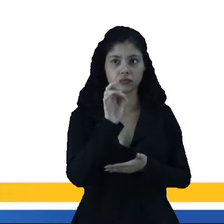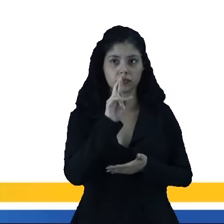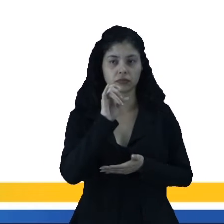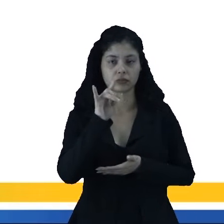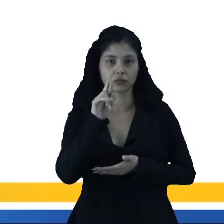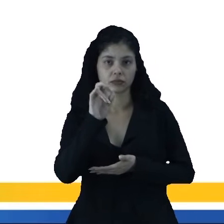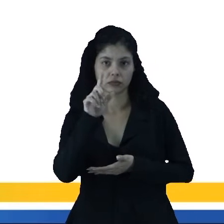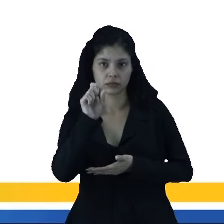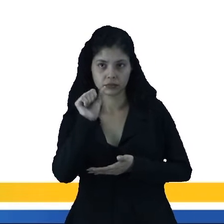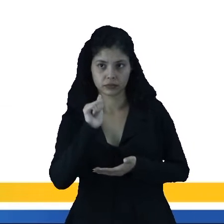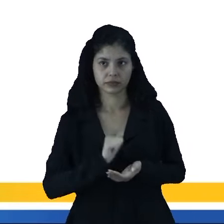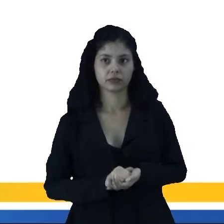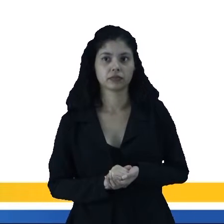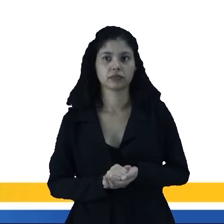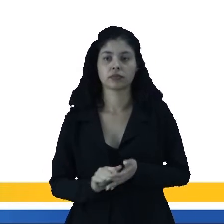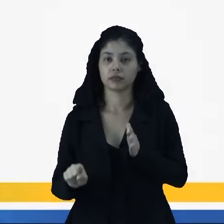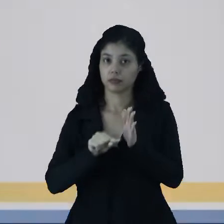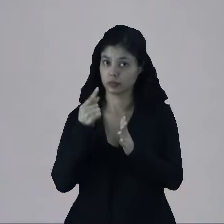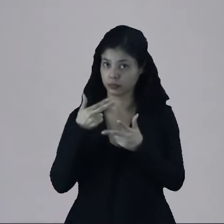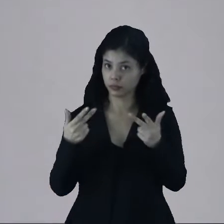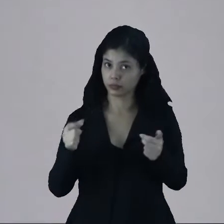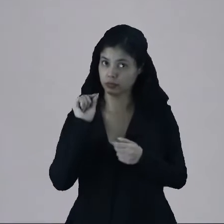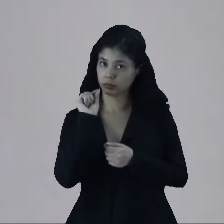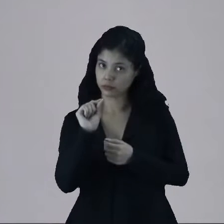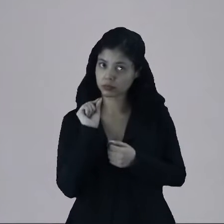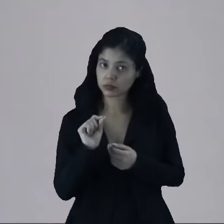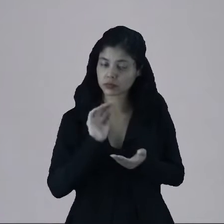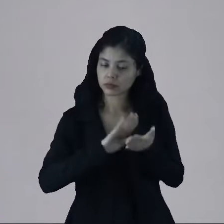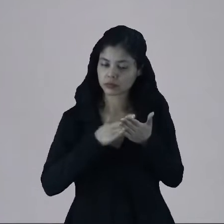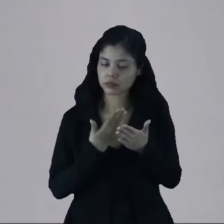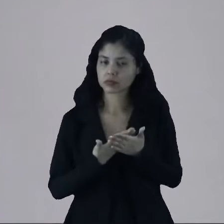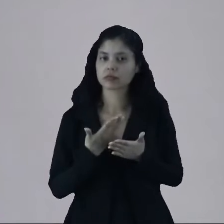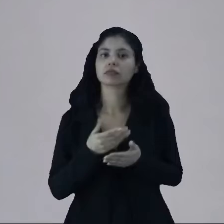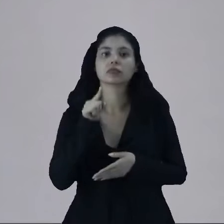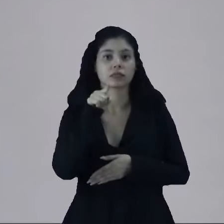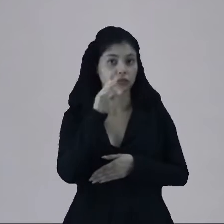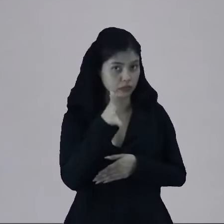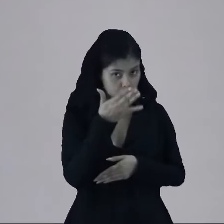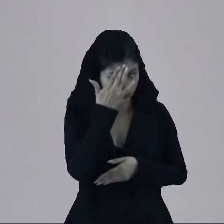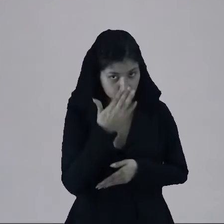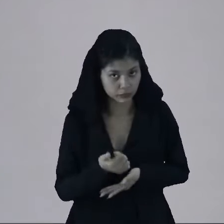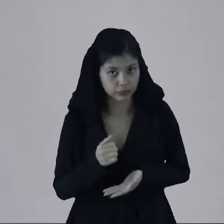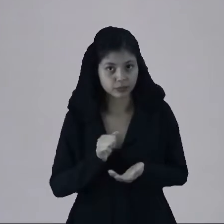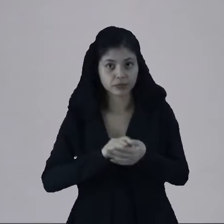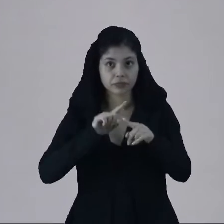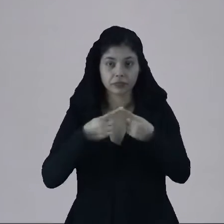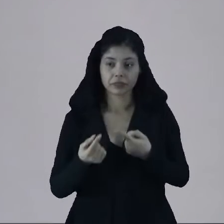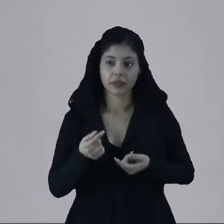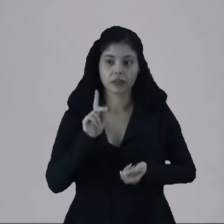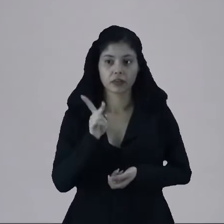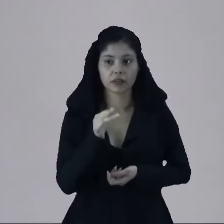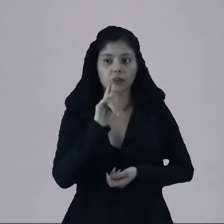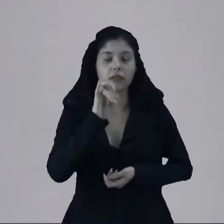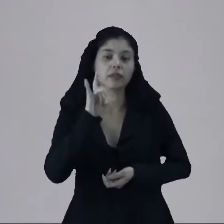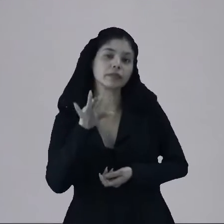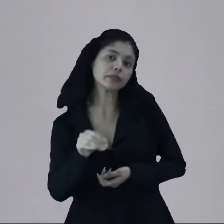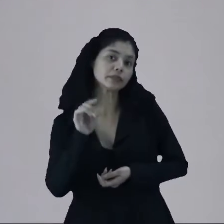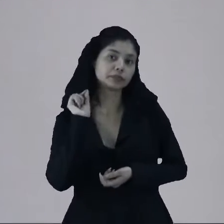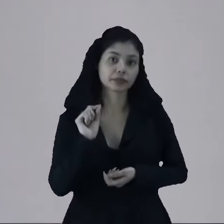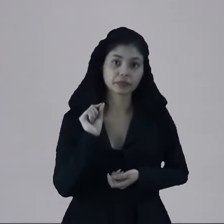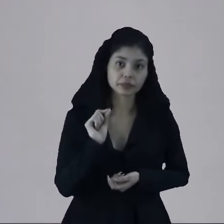de heredogramas. Primeira coisa, professor, o que é interpretação? Isso você já sabe, mas o heredograma não.